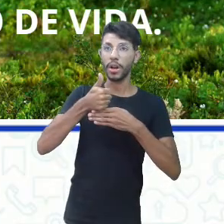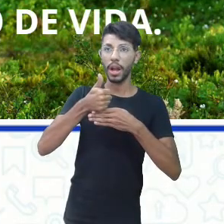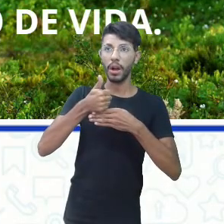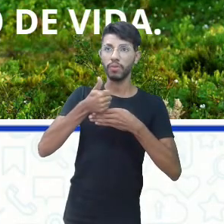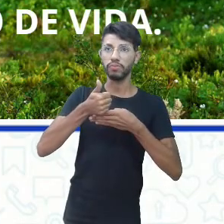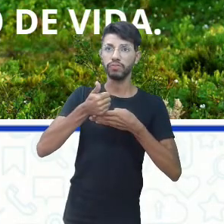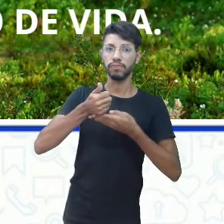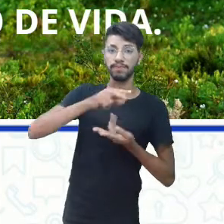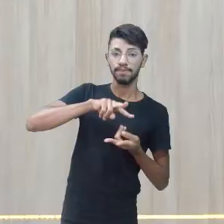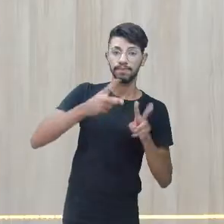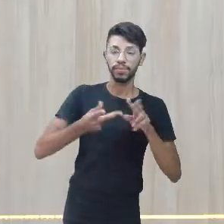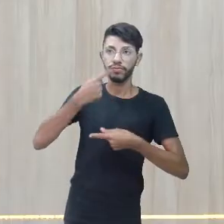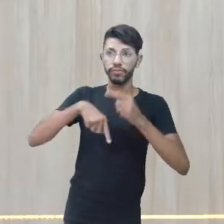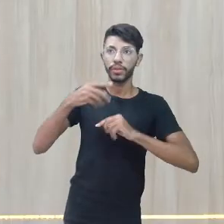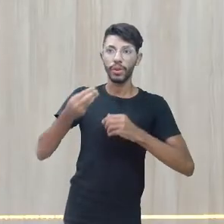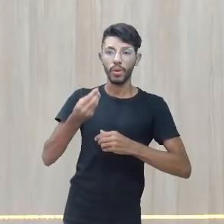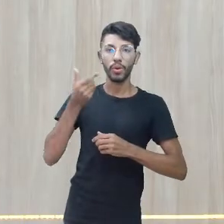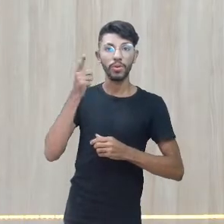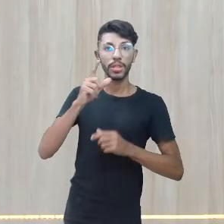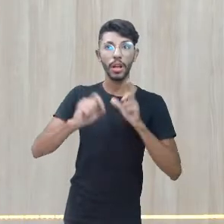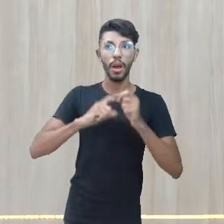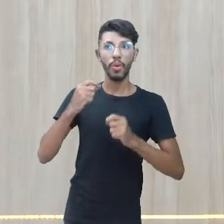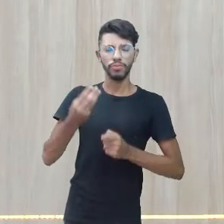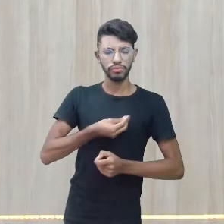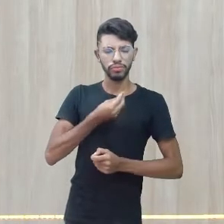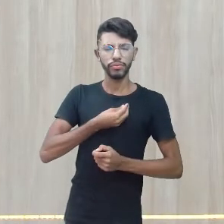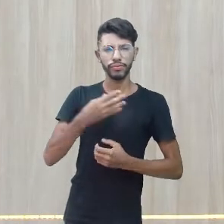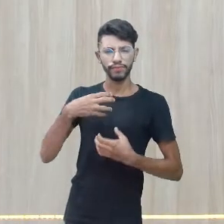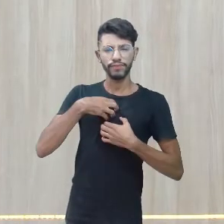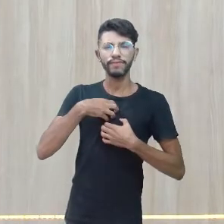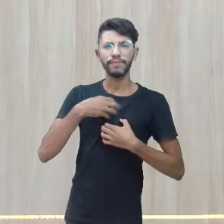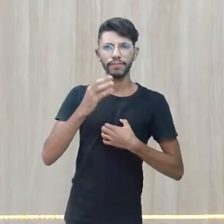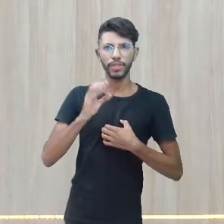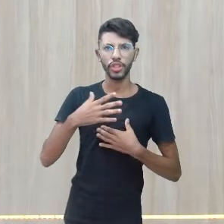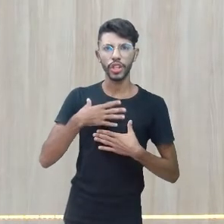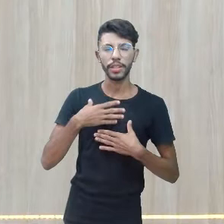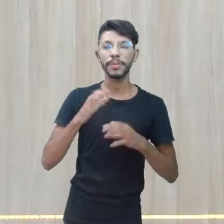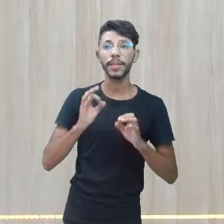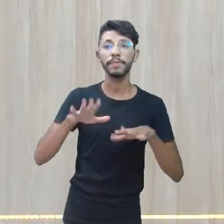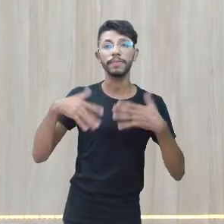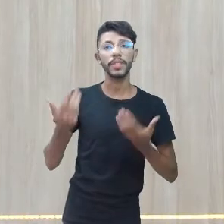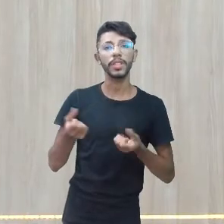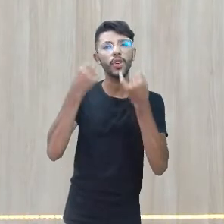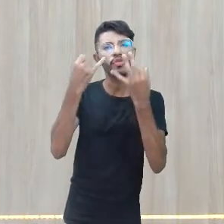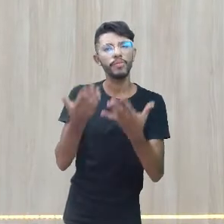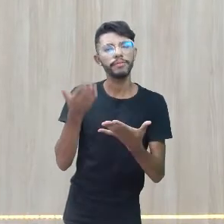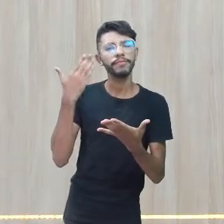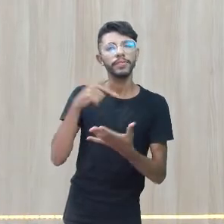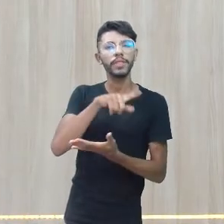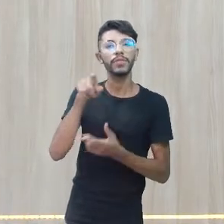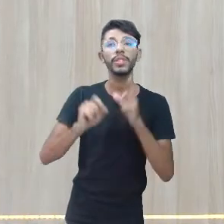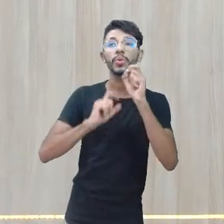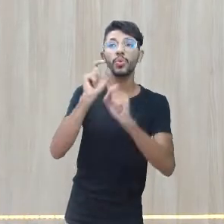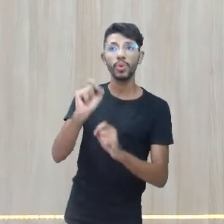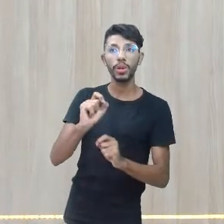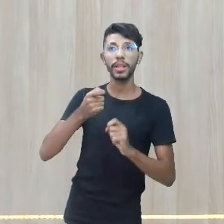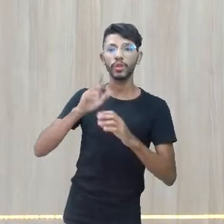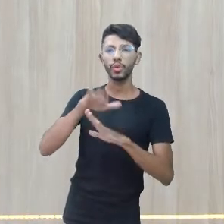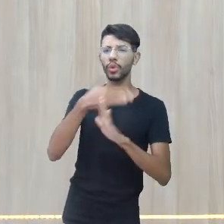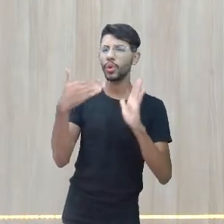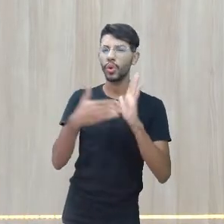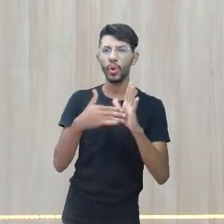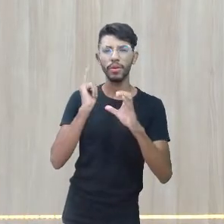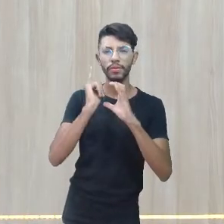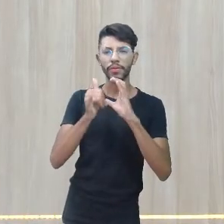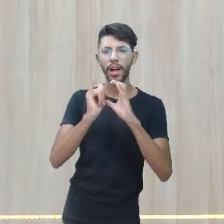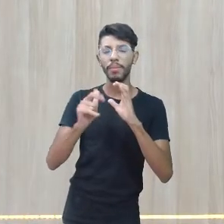vida. Então, falei com vocês, né, na outra aula, que toda fábula ela tem